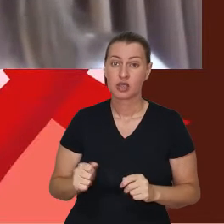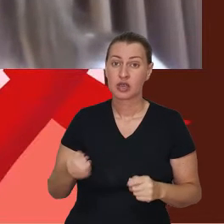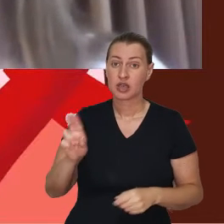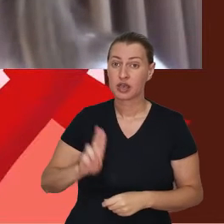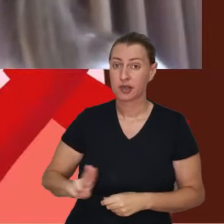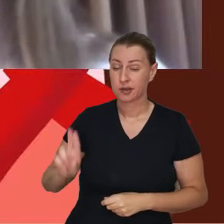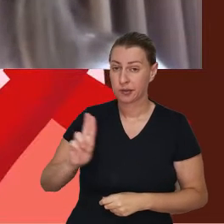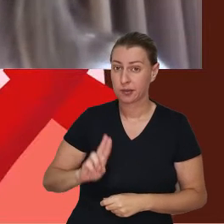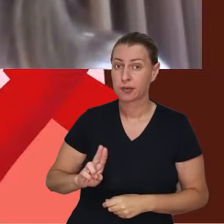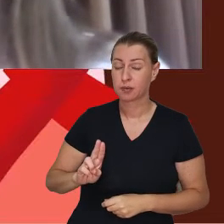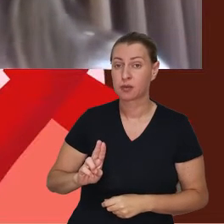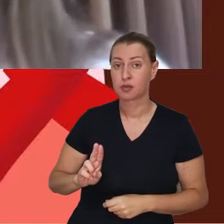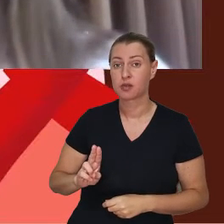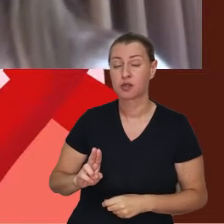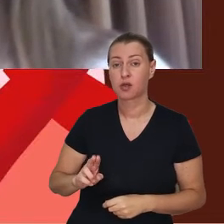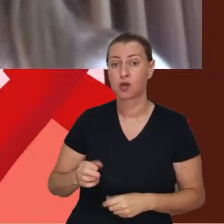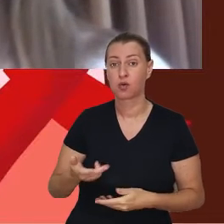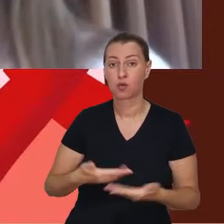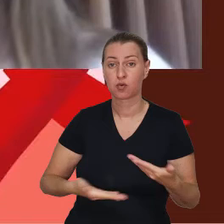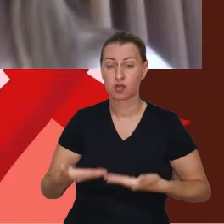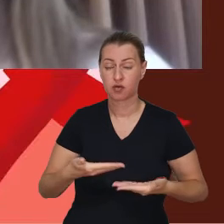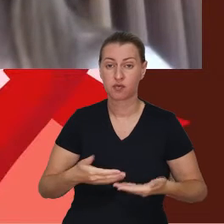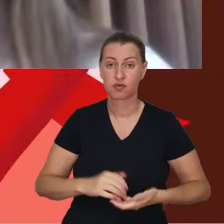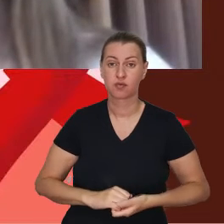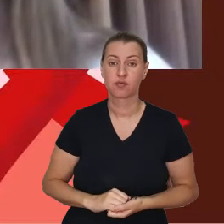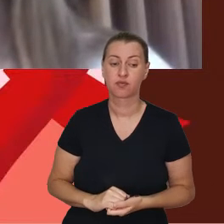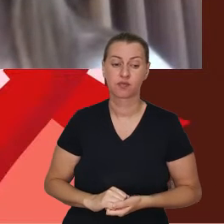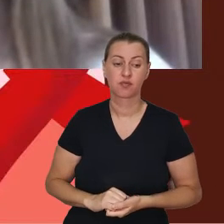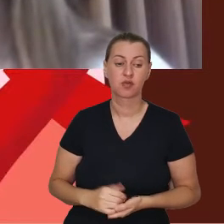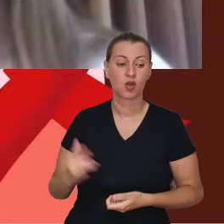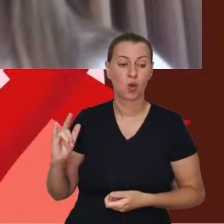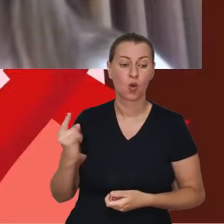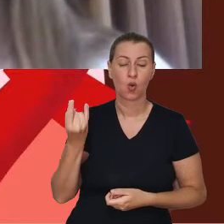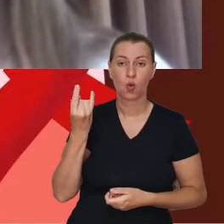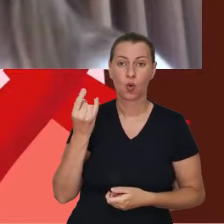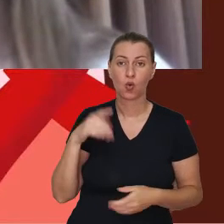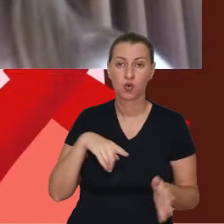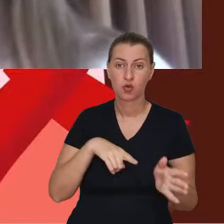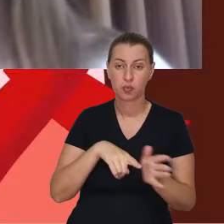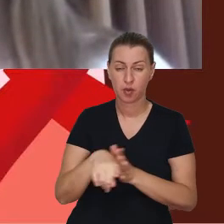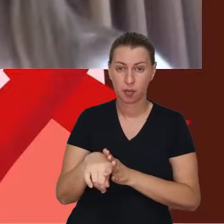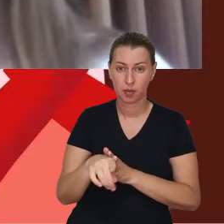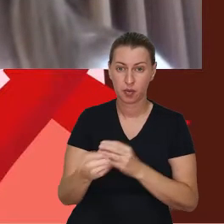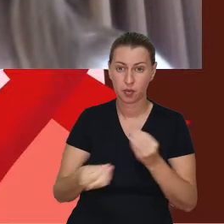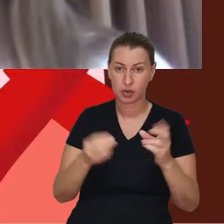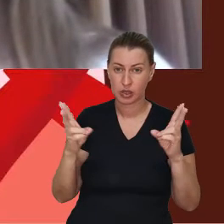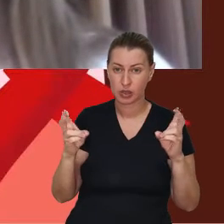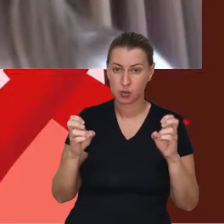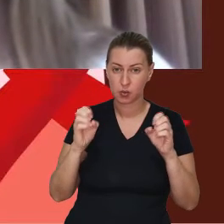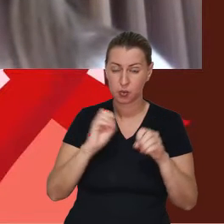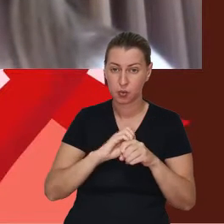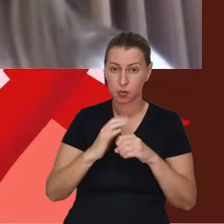usuários vinculados a ela. Uma última pergunta aqui é a questão dessa parte da pandemia.